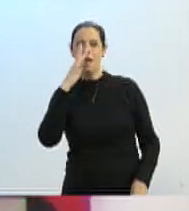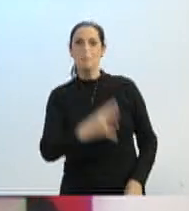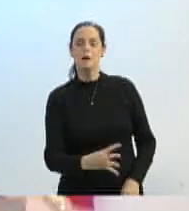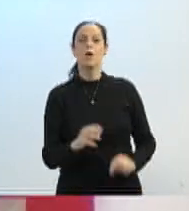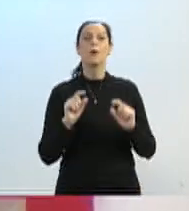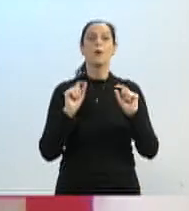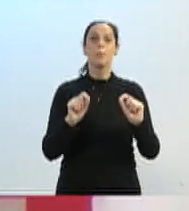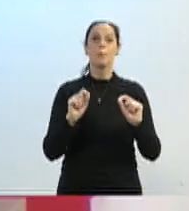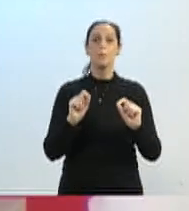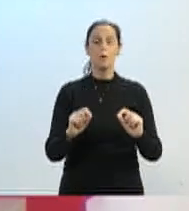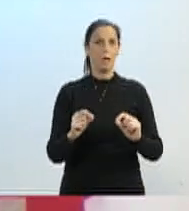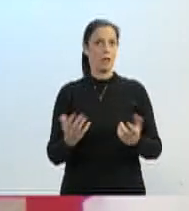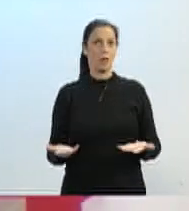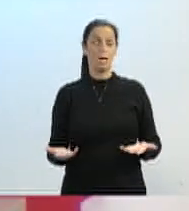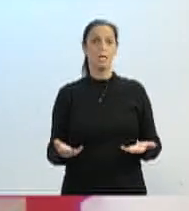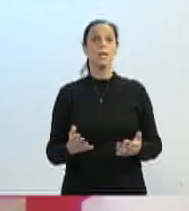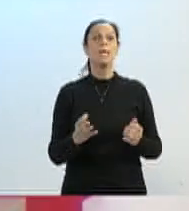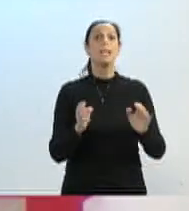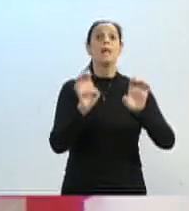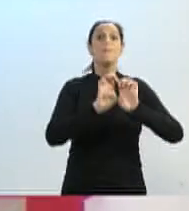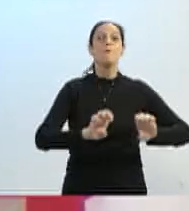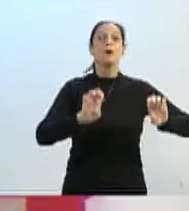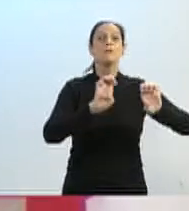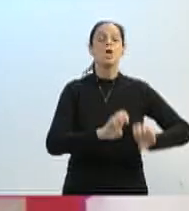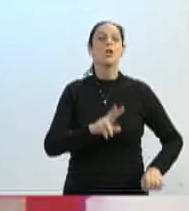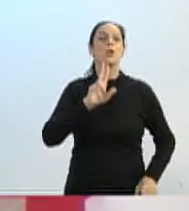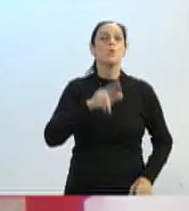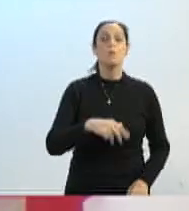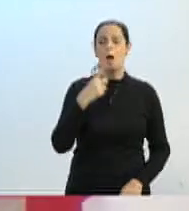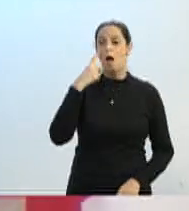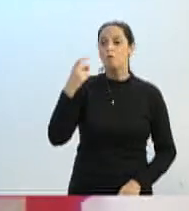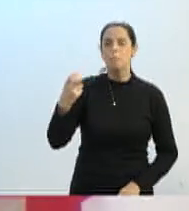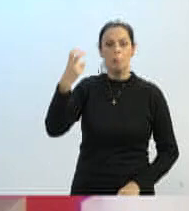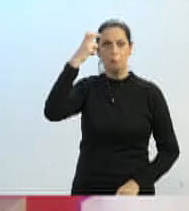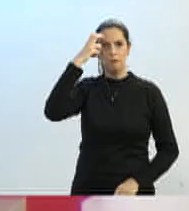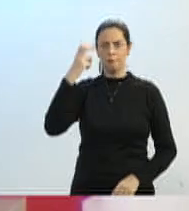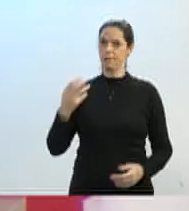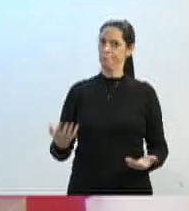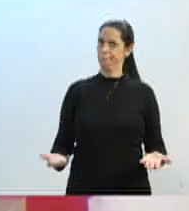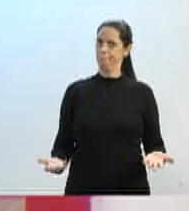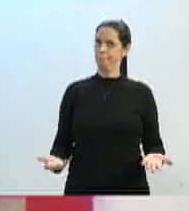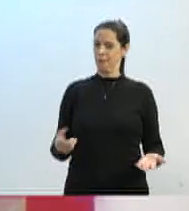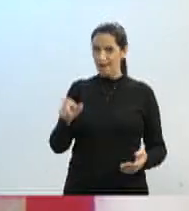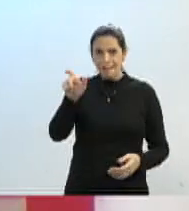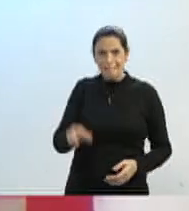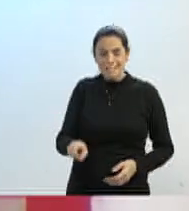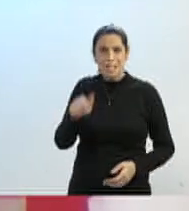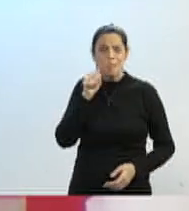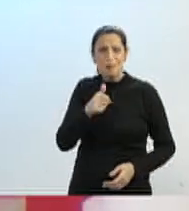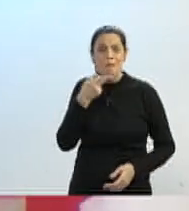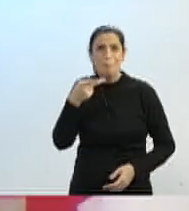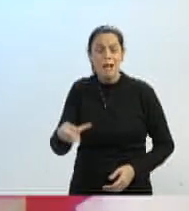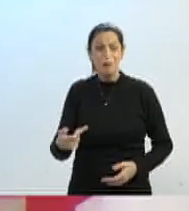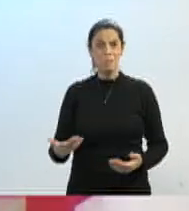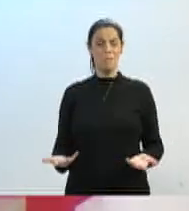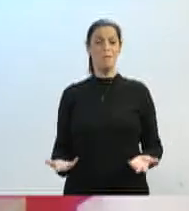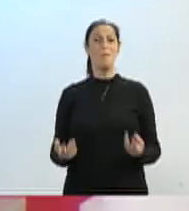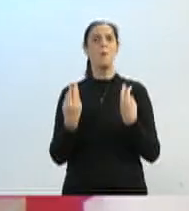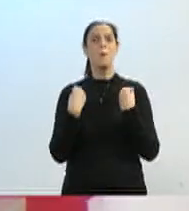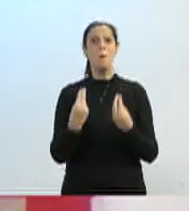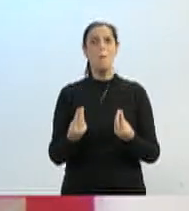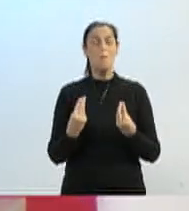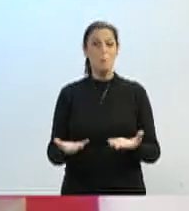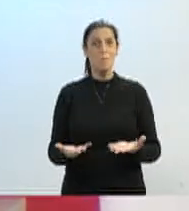de nunca evangélicos se interessaram por cultura. Nós ouvimos isso, nós vimos isso em todos